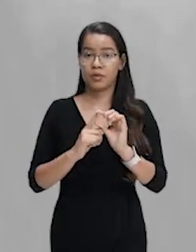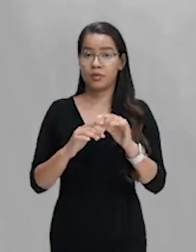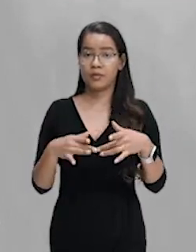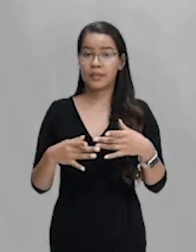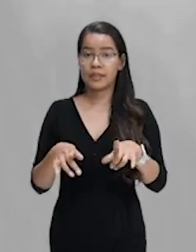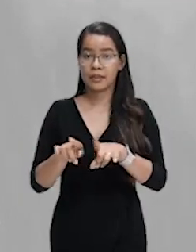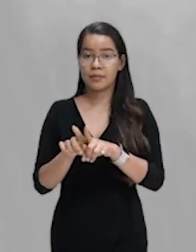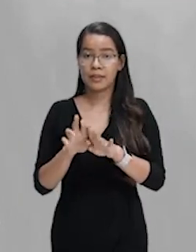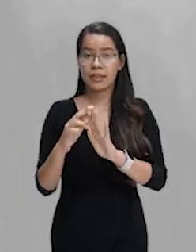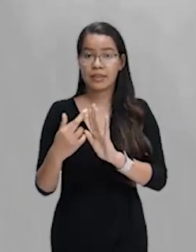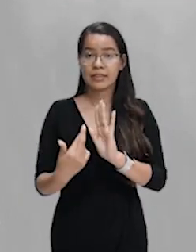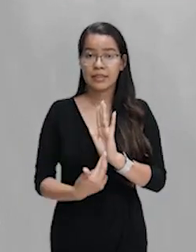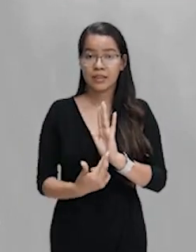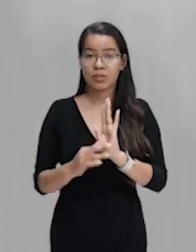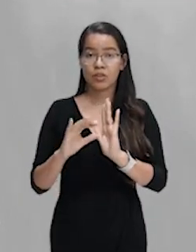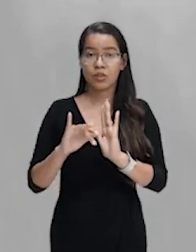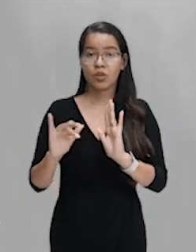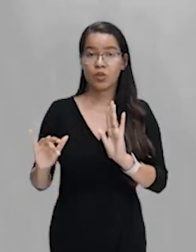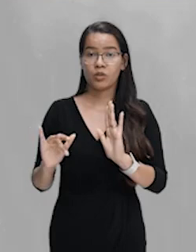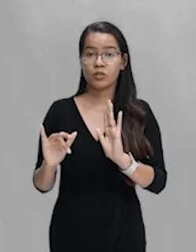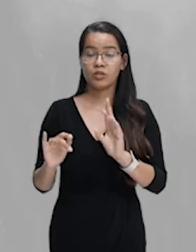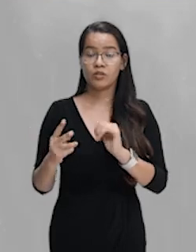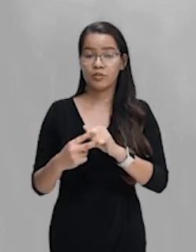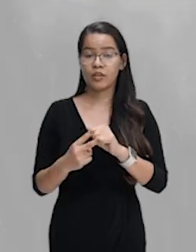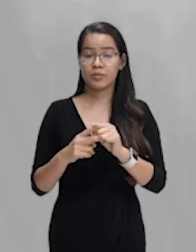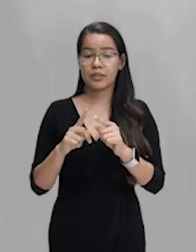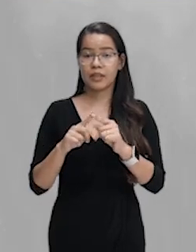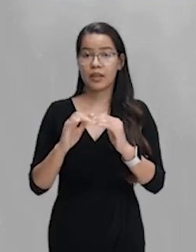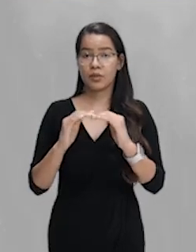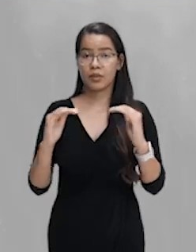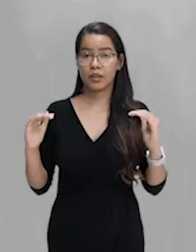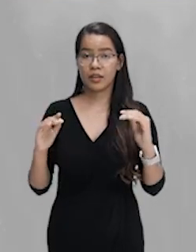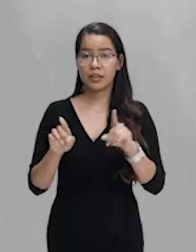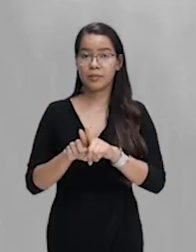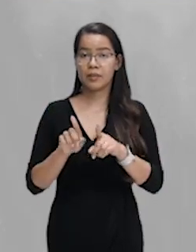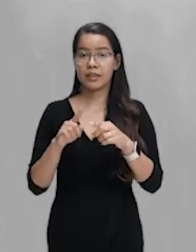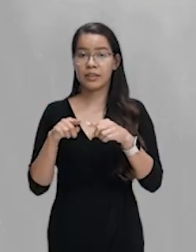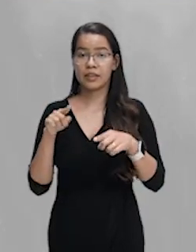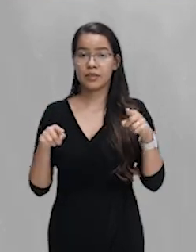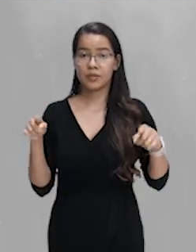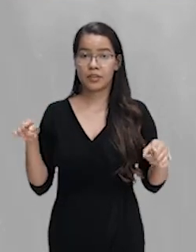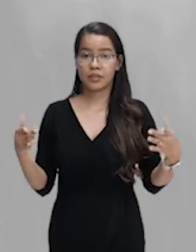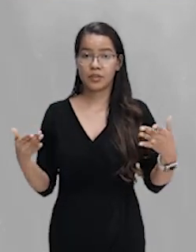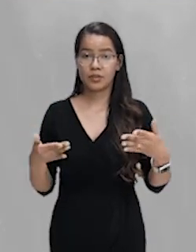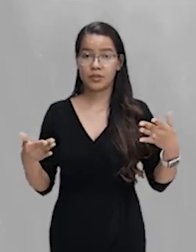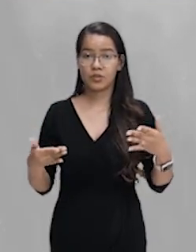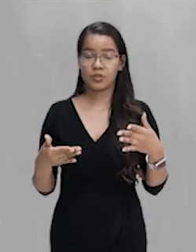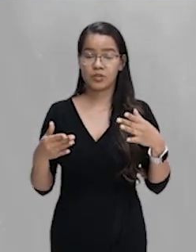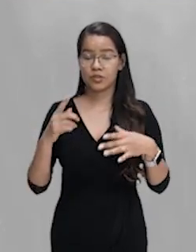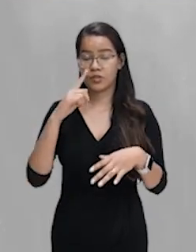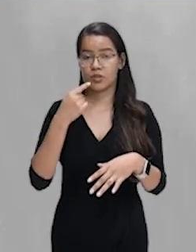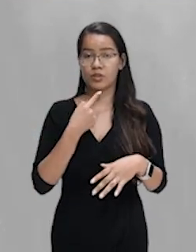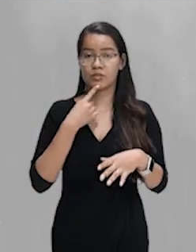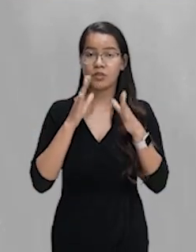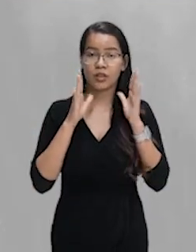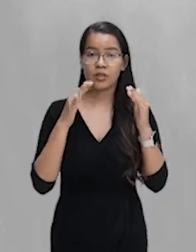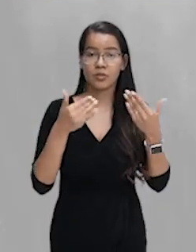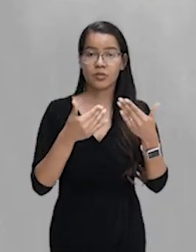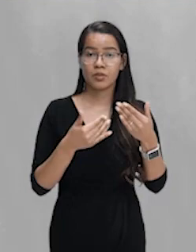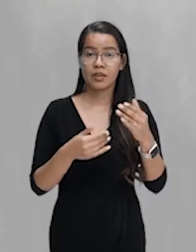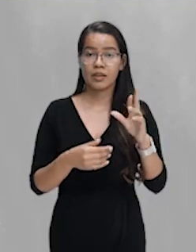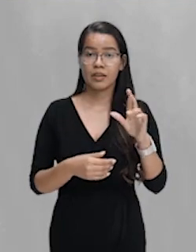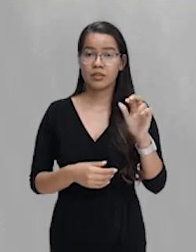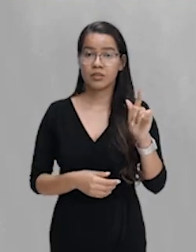as regras de conjugação dos verbos regulares e irregulares, tá? Hoje, nesse slide, nós vamos focar mais nos regulares, tá bom?